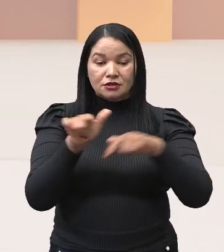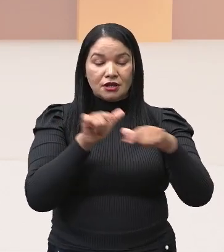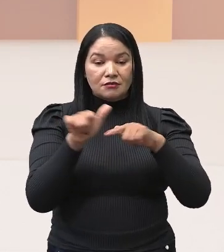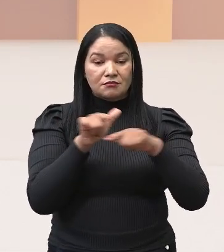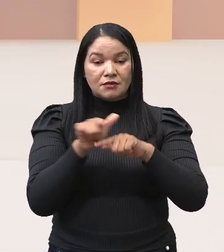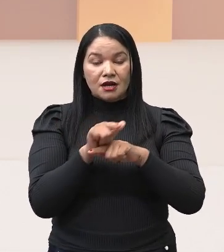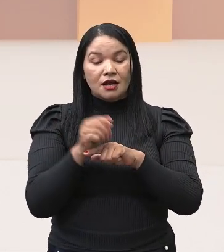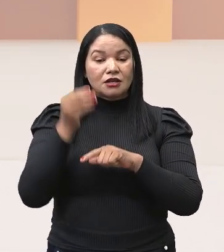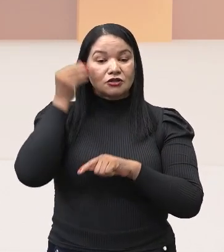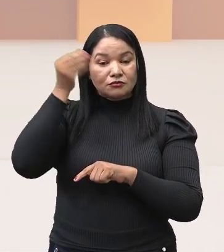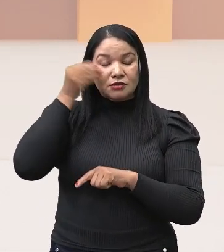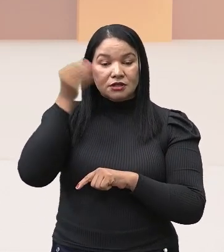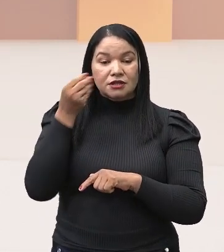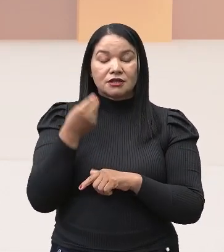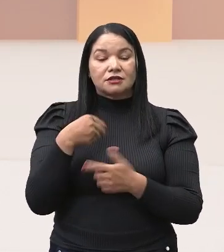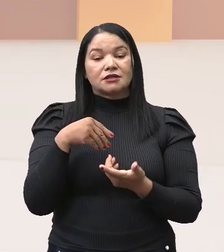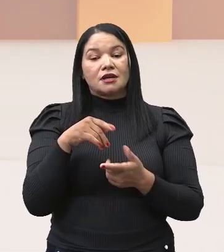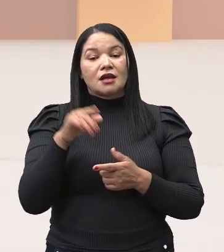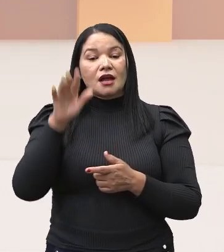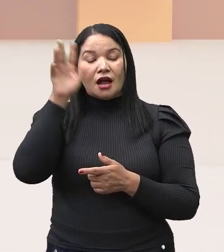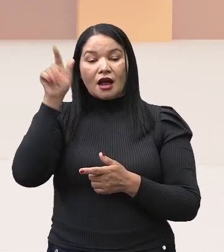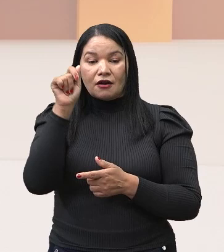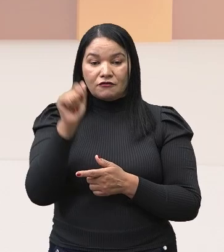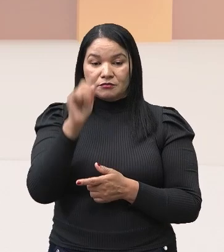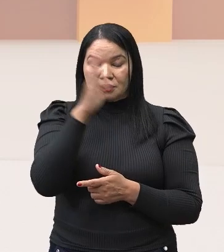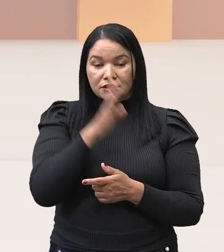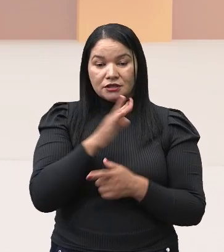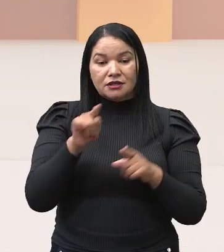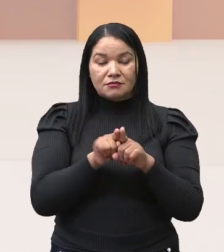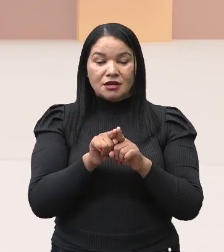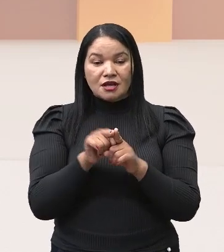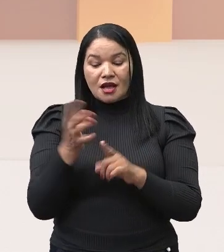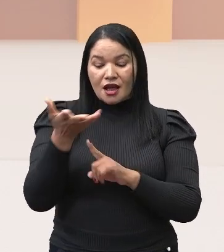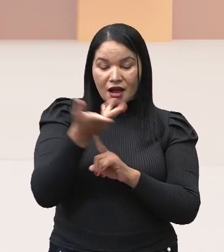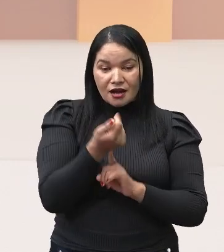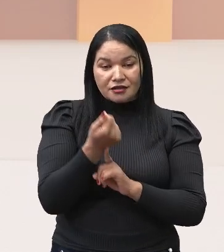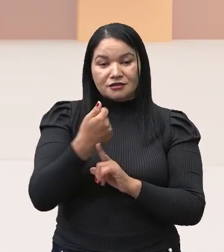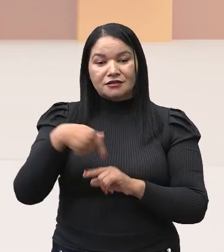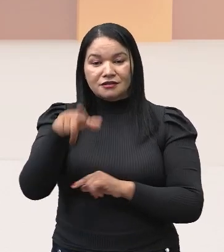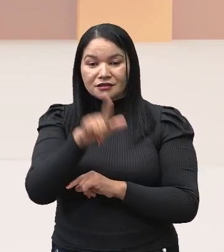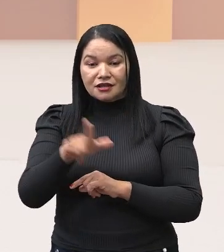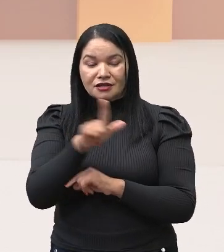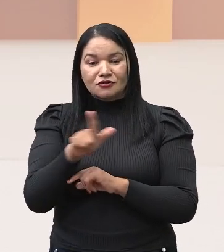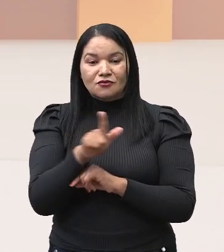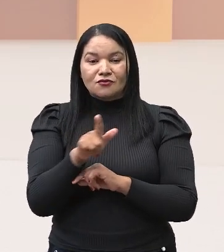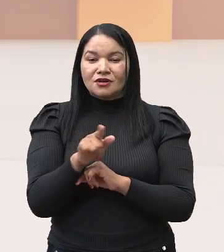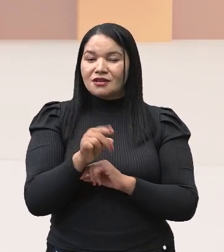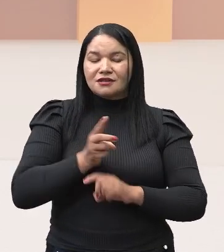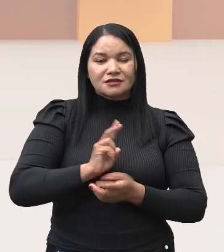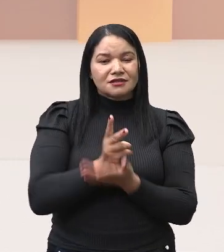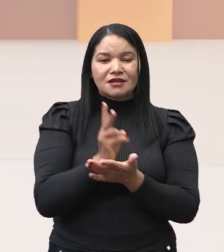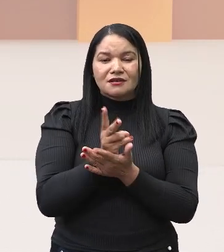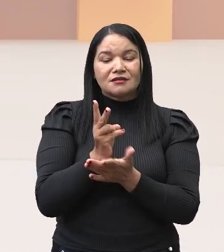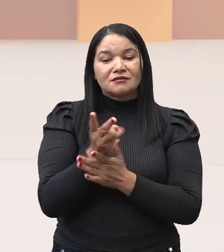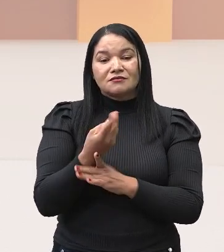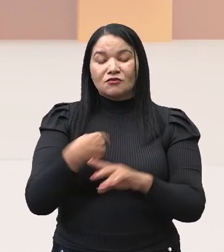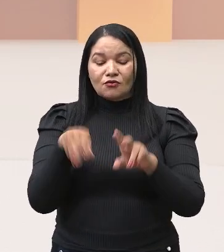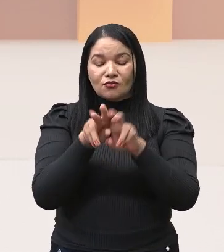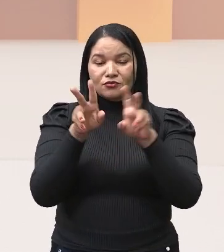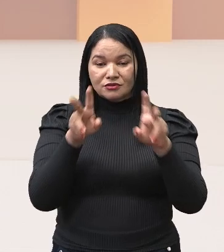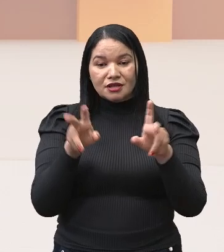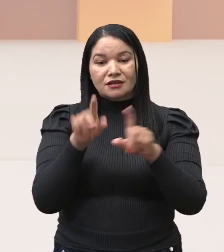experiência afro-brasileira, a arte e a literatura, que frequentemente exploram temas